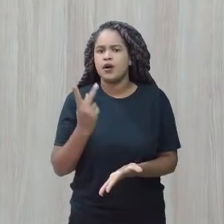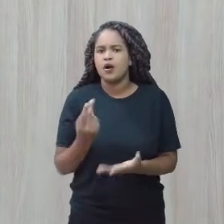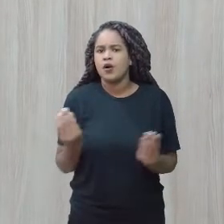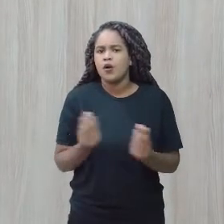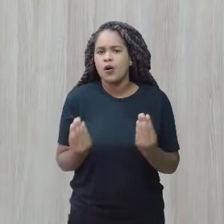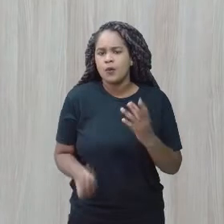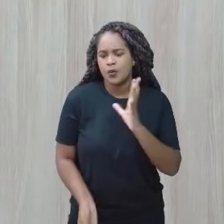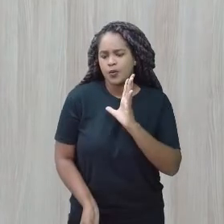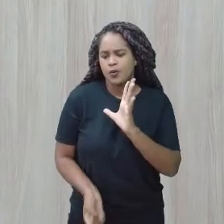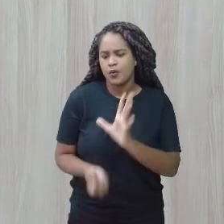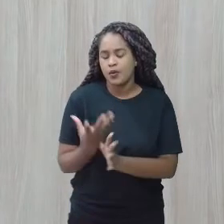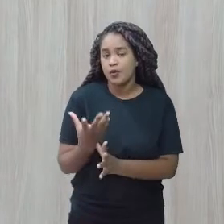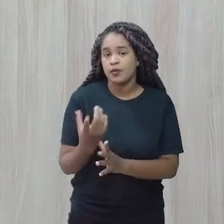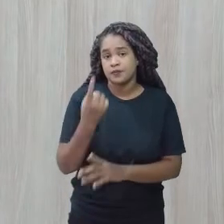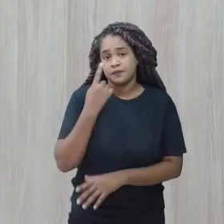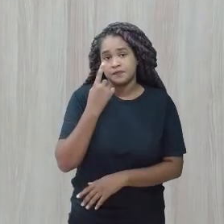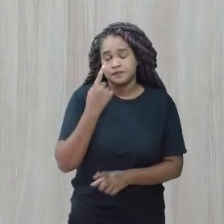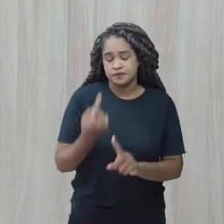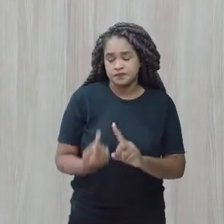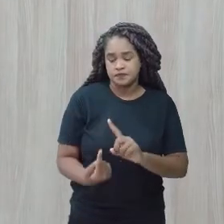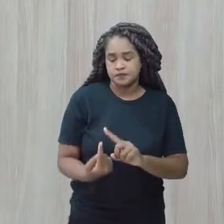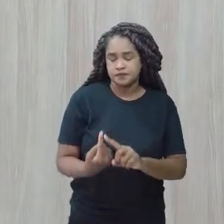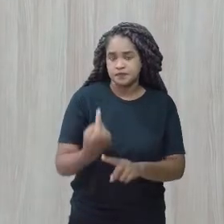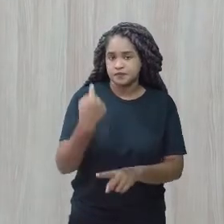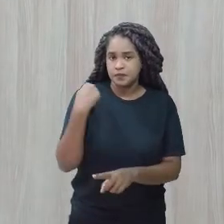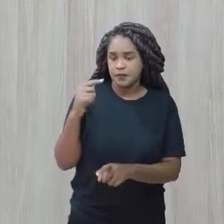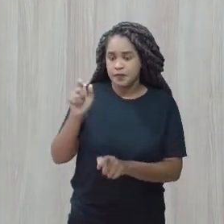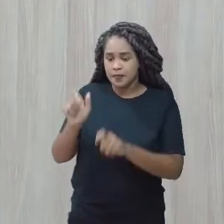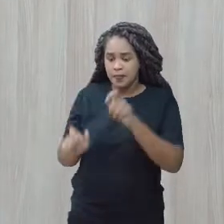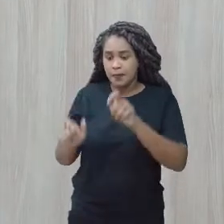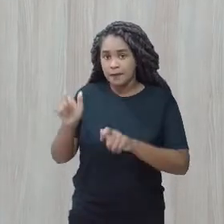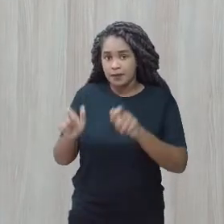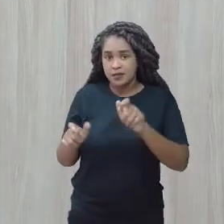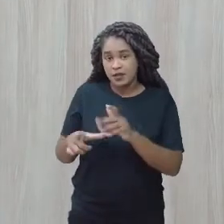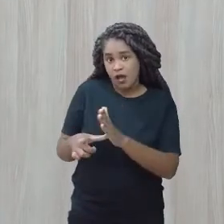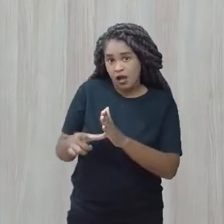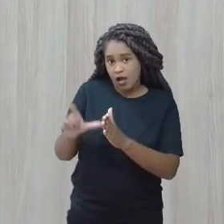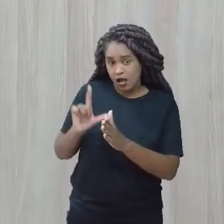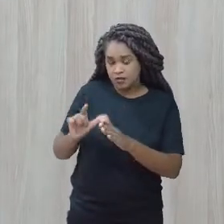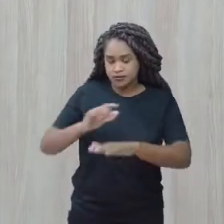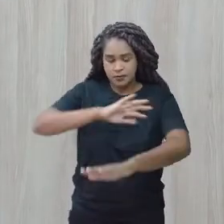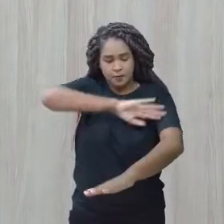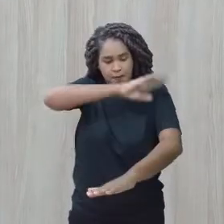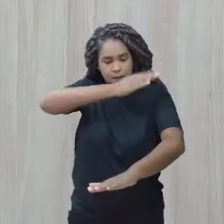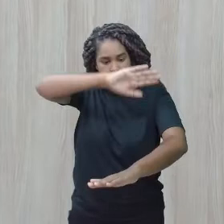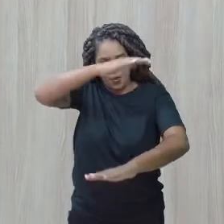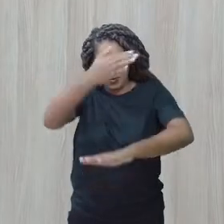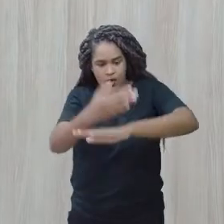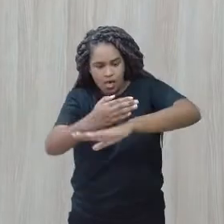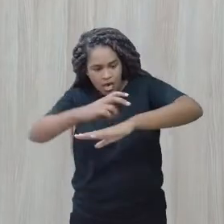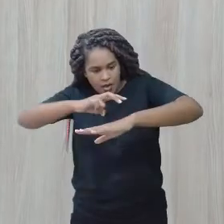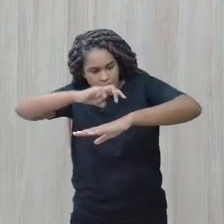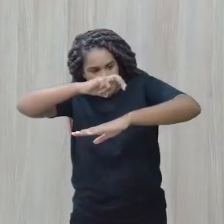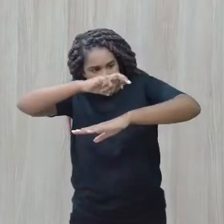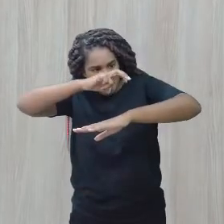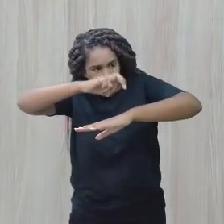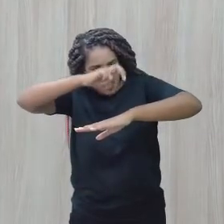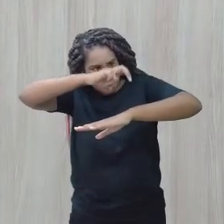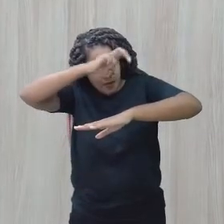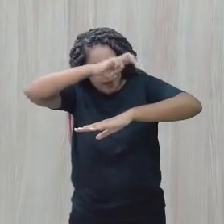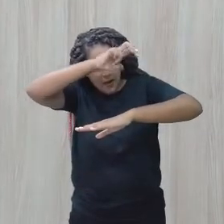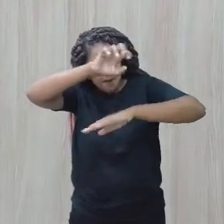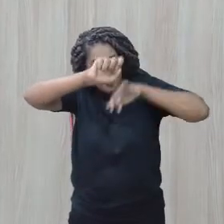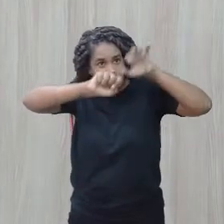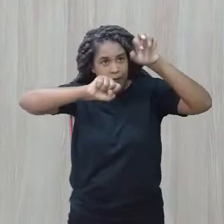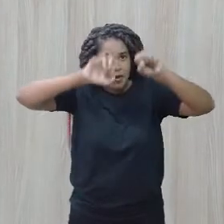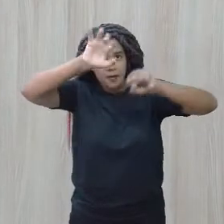ela surgiu através das pessoas que escalavam, né? Tinha uma galera que ia lá escalar, e aí esse lugar, esse